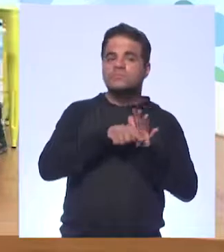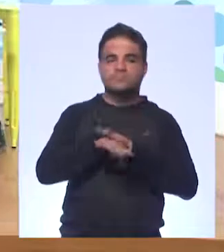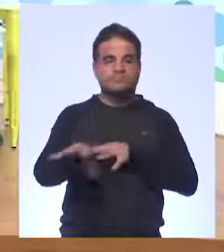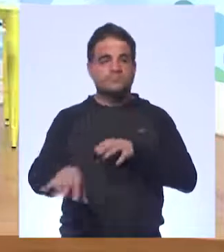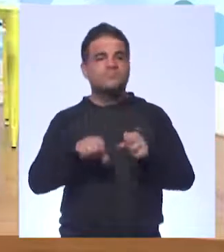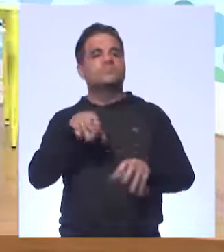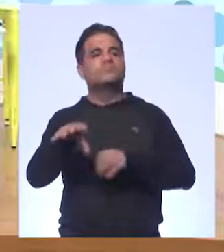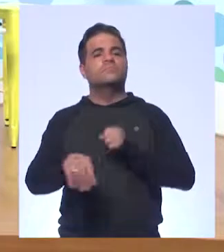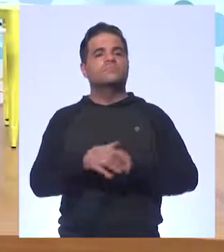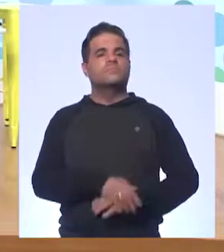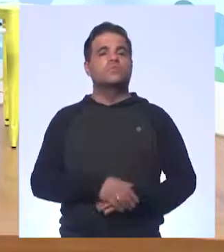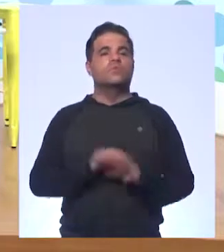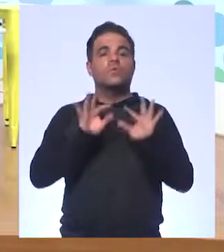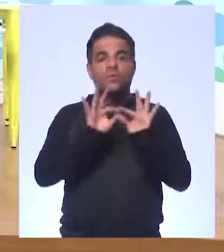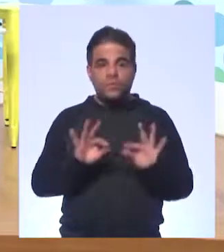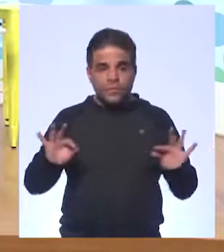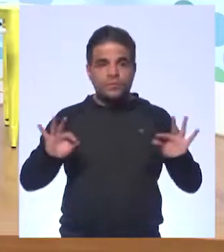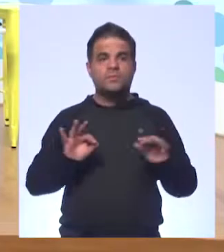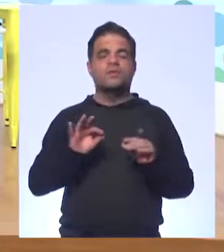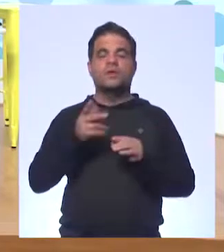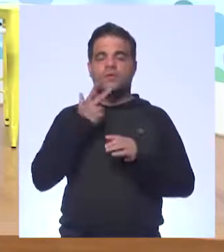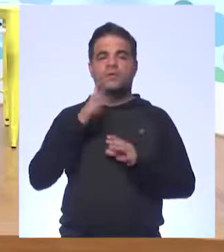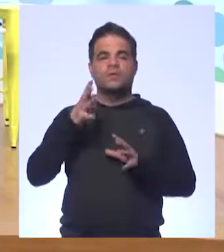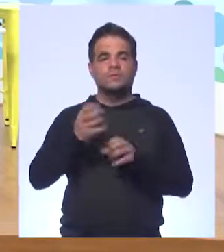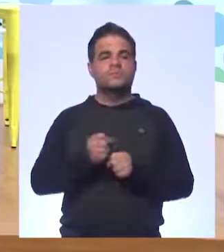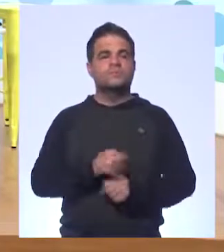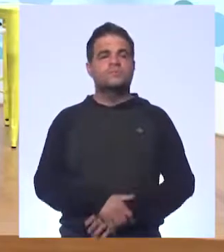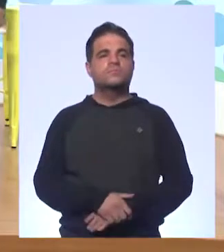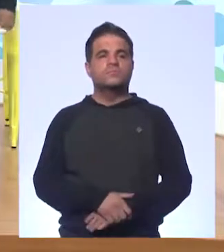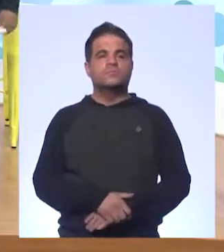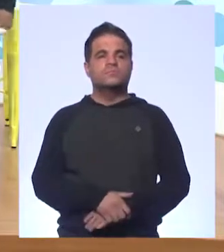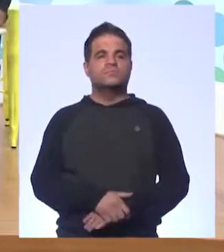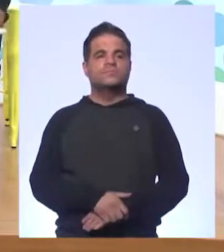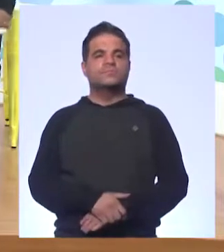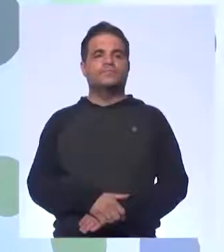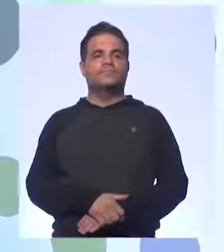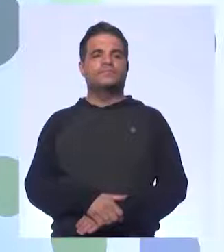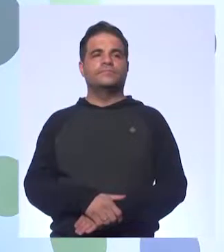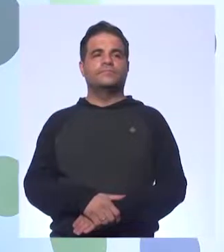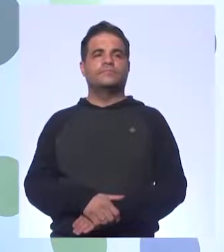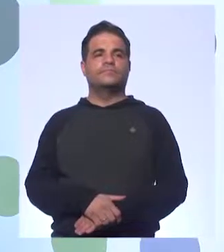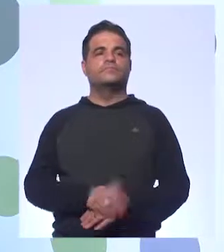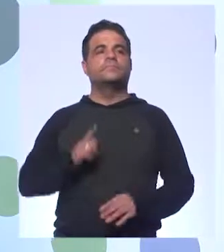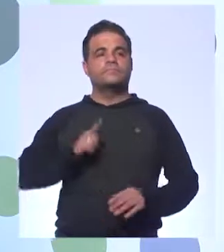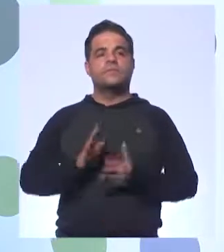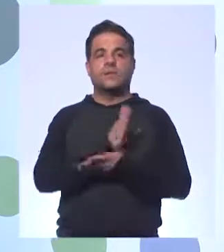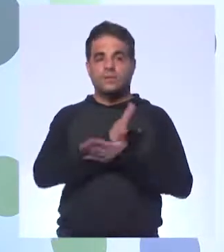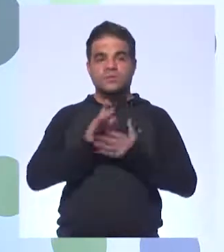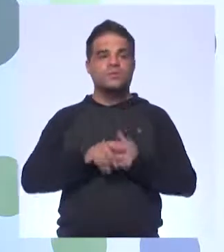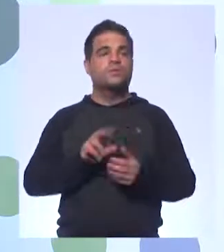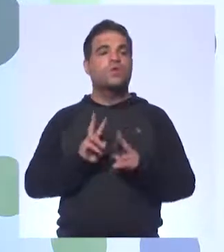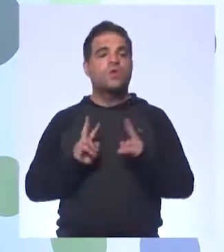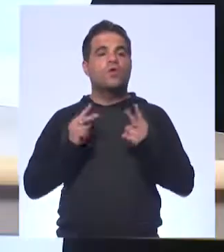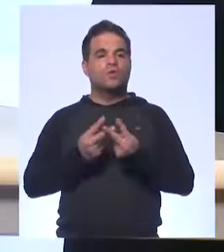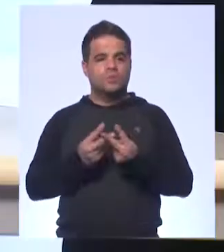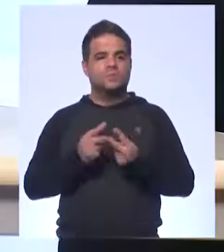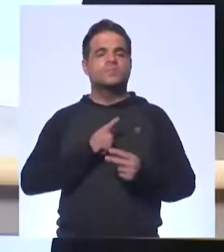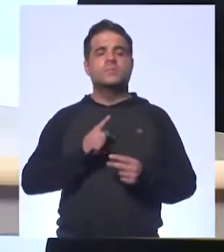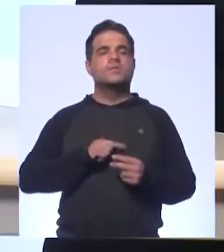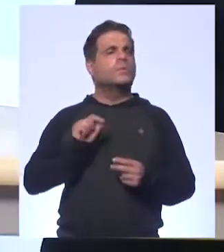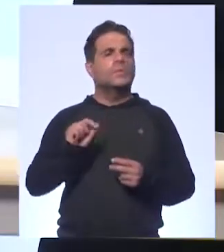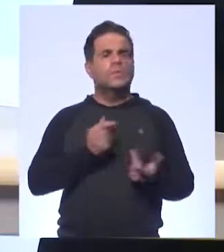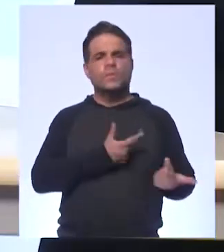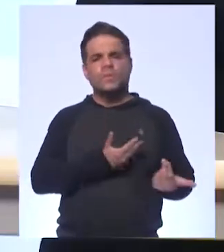Pegando o fio do professor. Aqui Bom, então, a gente tem aqui, né, alguns volumes, né? Os volumes